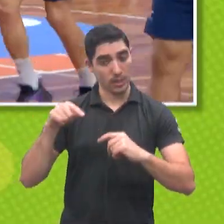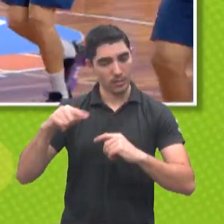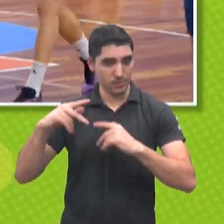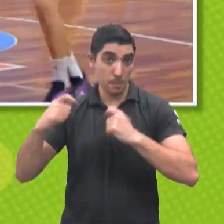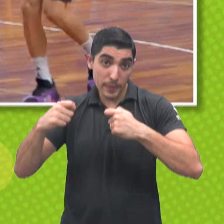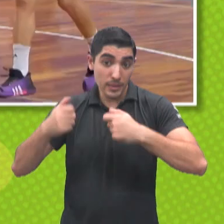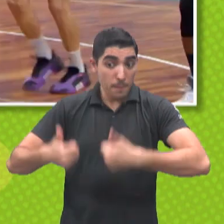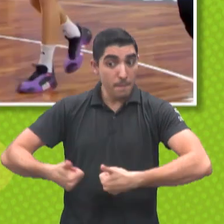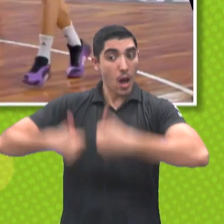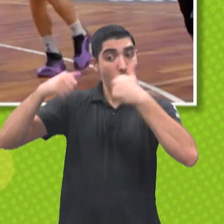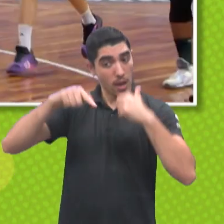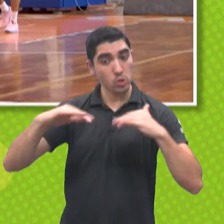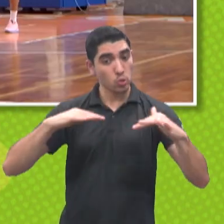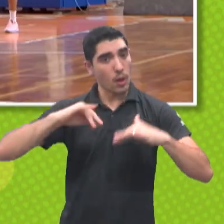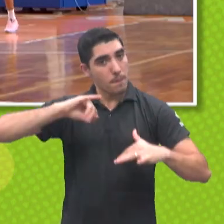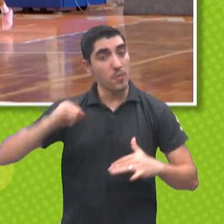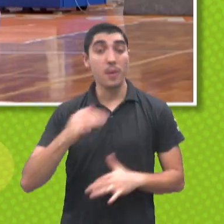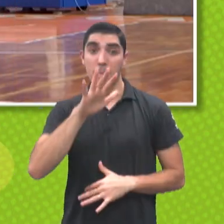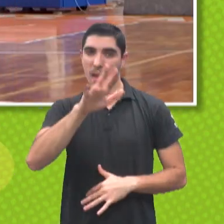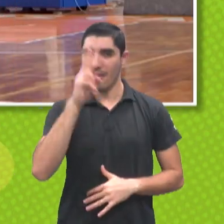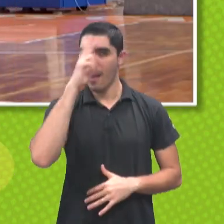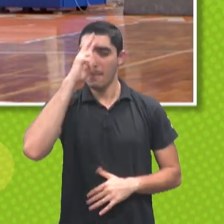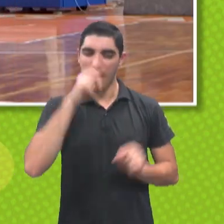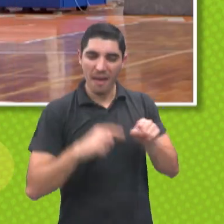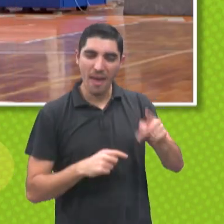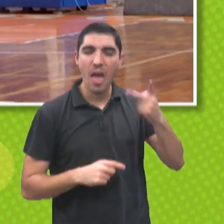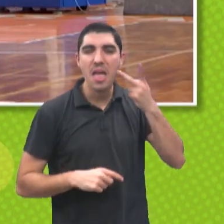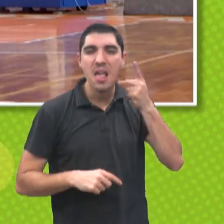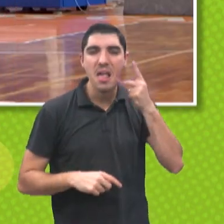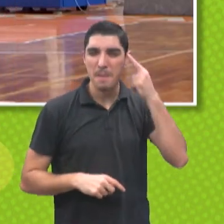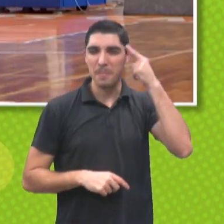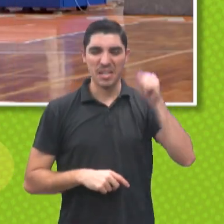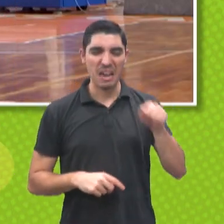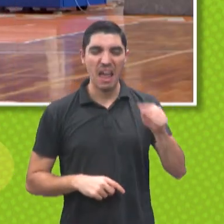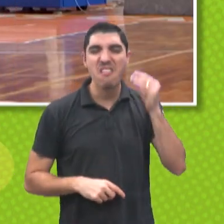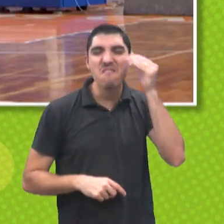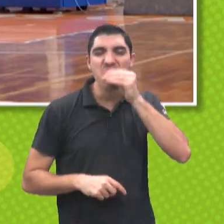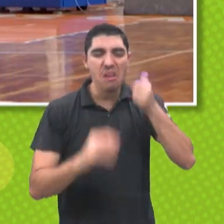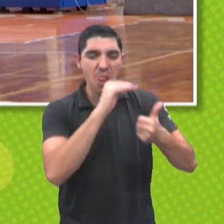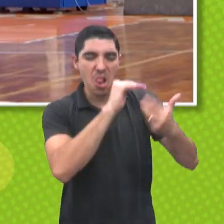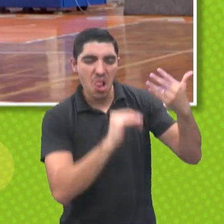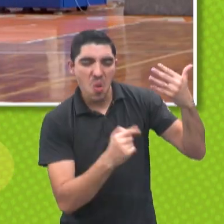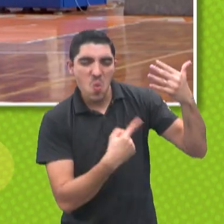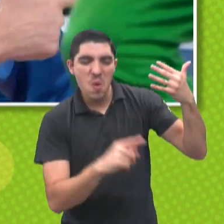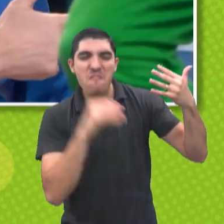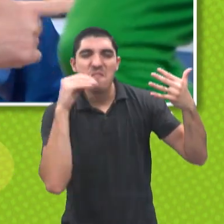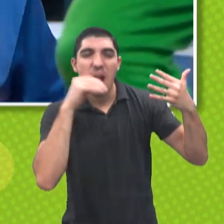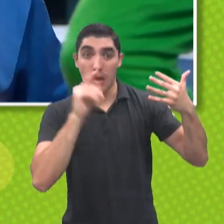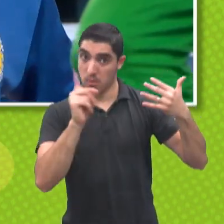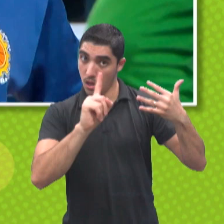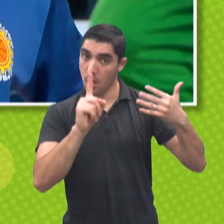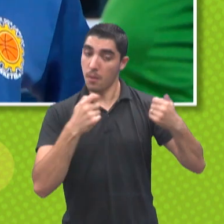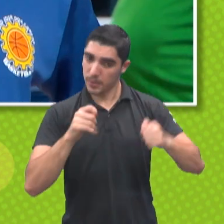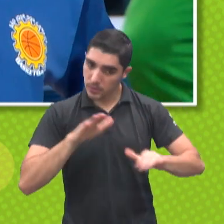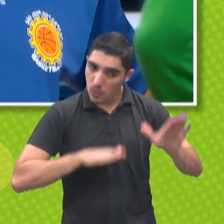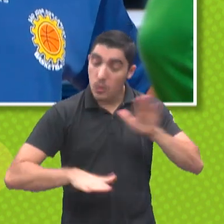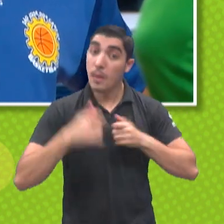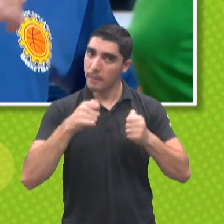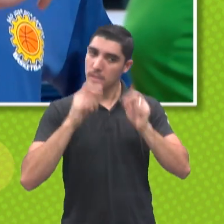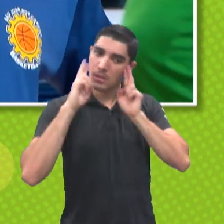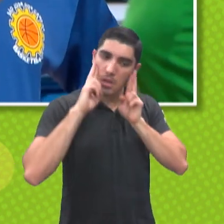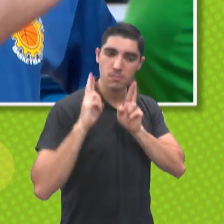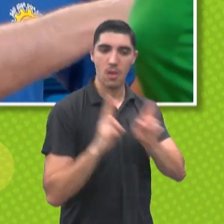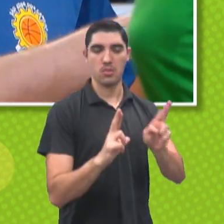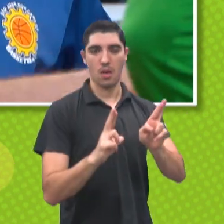sempre que tem um outro adversário do outro lado, né? Porque é o Lanterna, tem que ter um respeito e tem que ter cuidado, né? Porque se entrar muito com o salto alto,